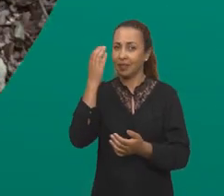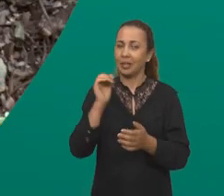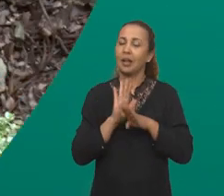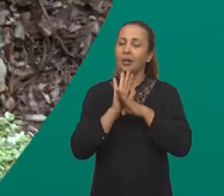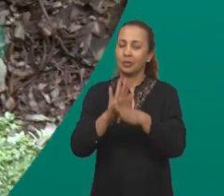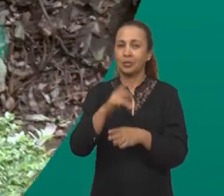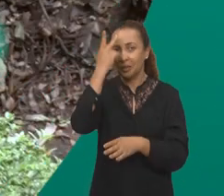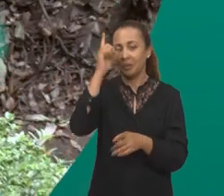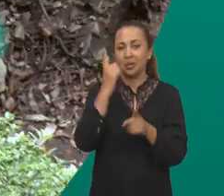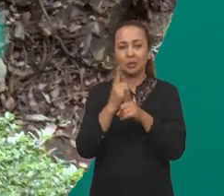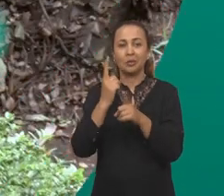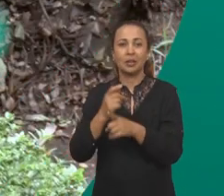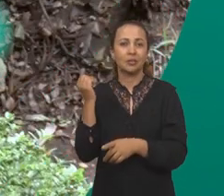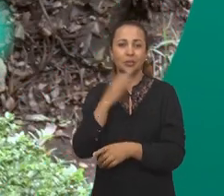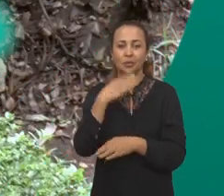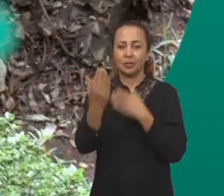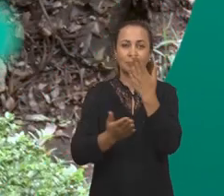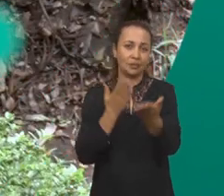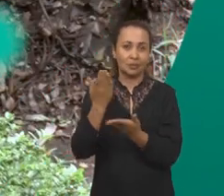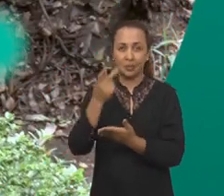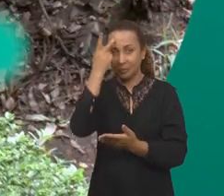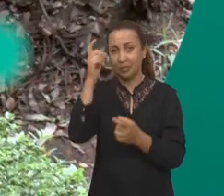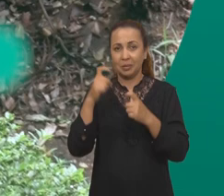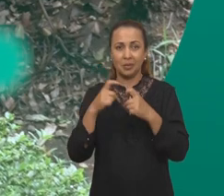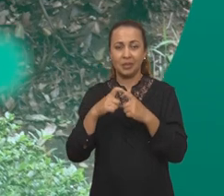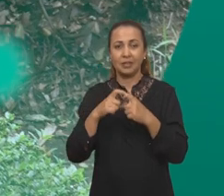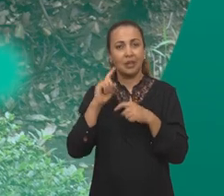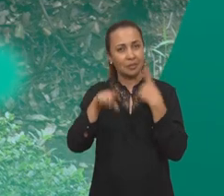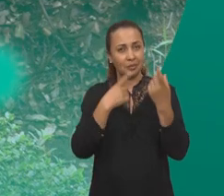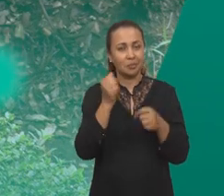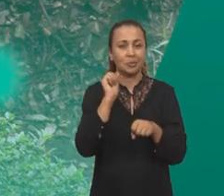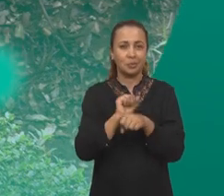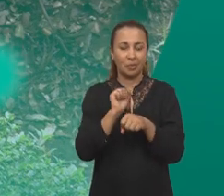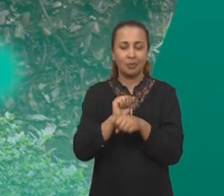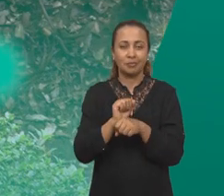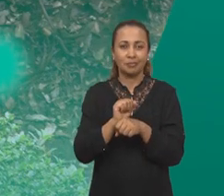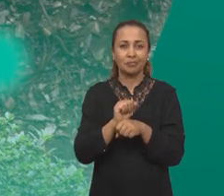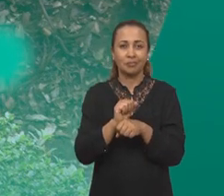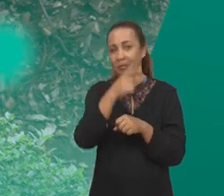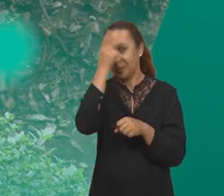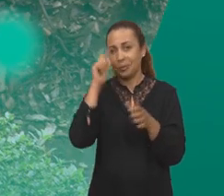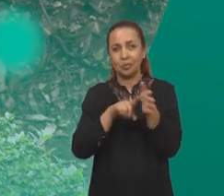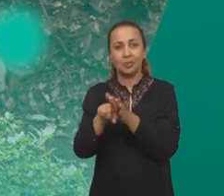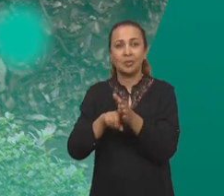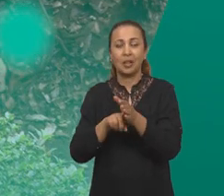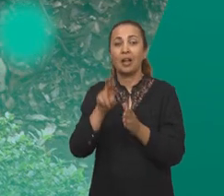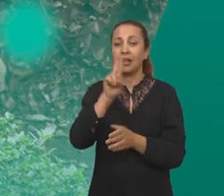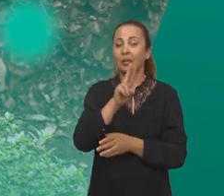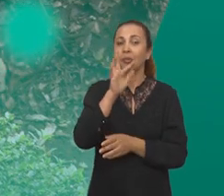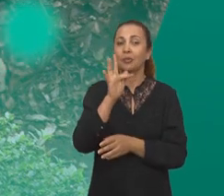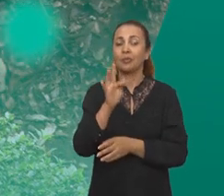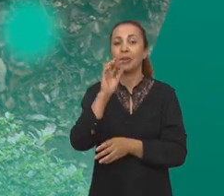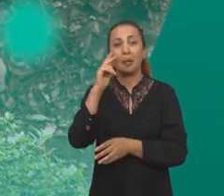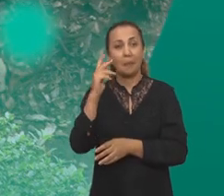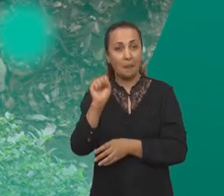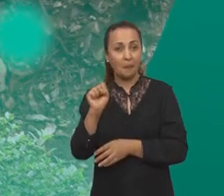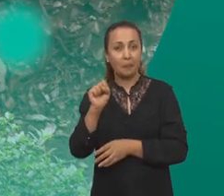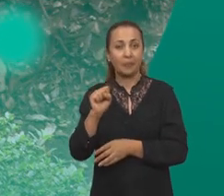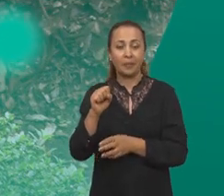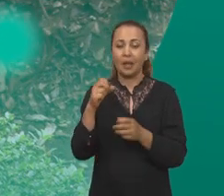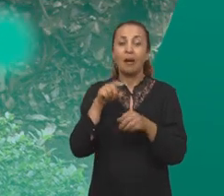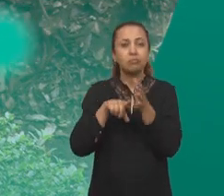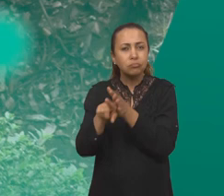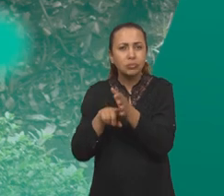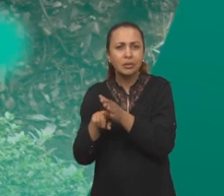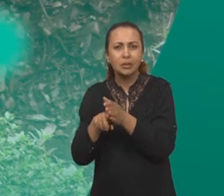assim você contribuindo para descoberta de novos tratamentos para medicina e depois do intervalo pesquisadores da Universidade Federal